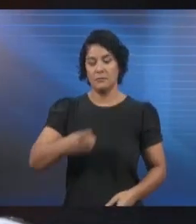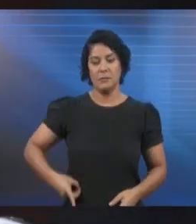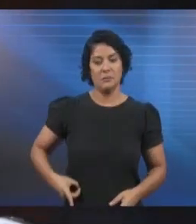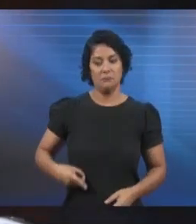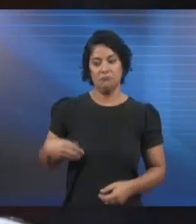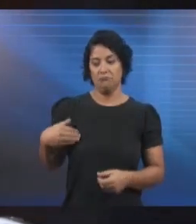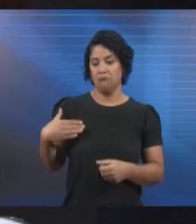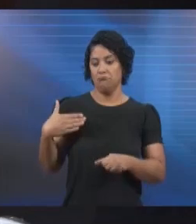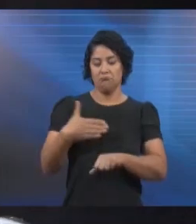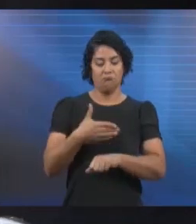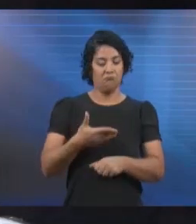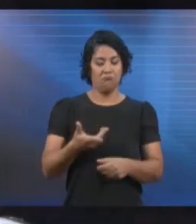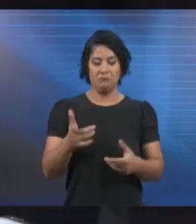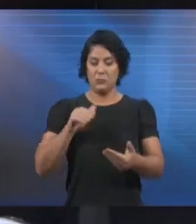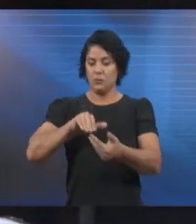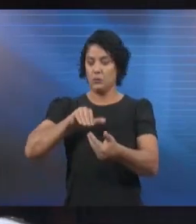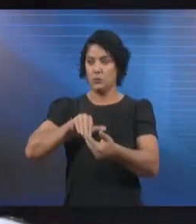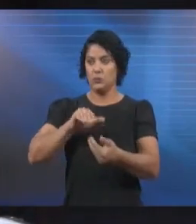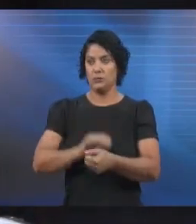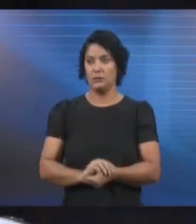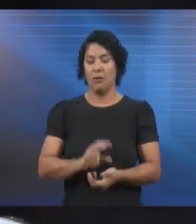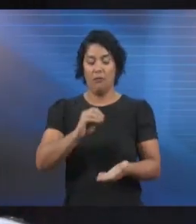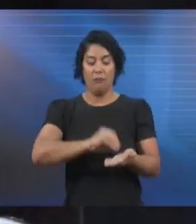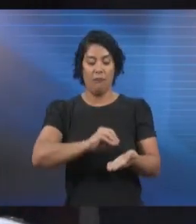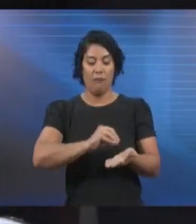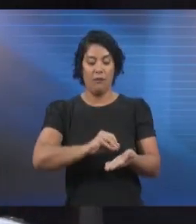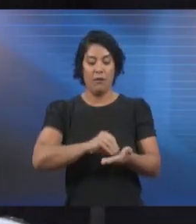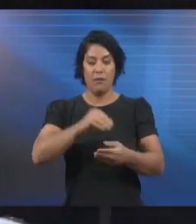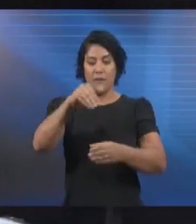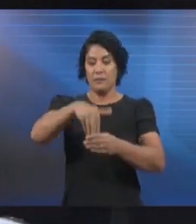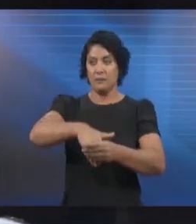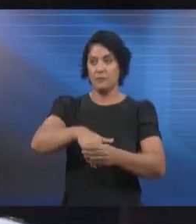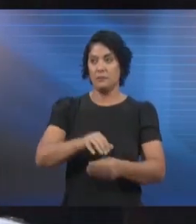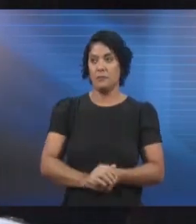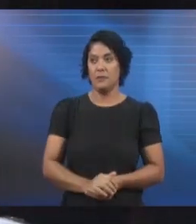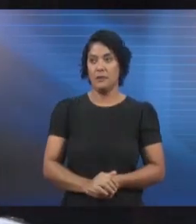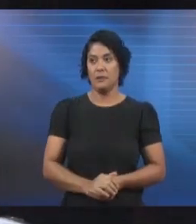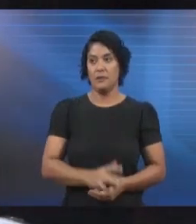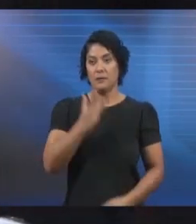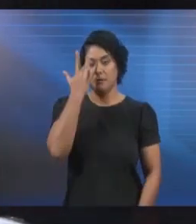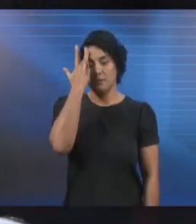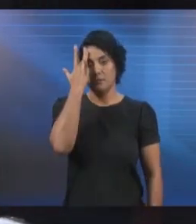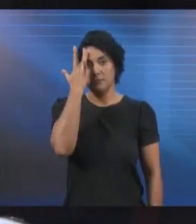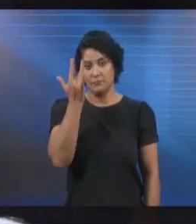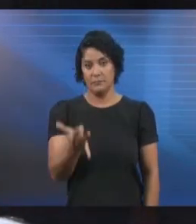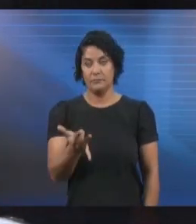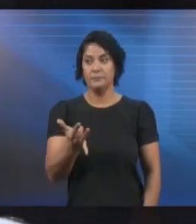compareceram nem entrar em acordo nós vamos colocar a votação para